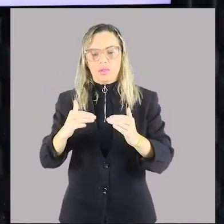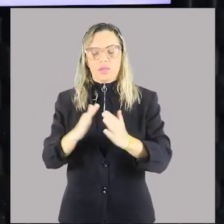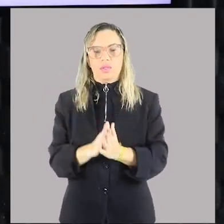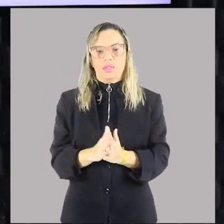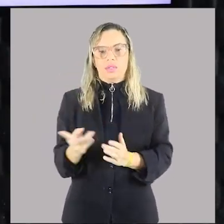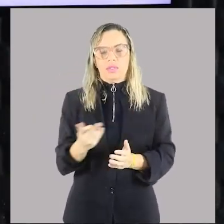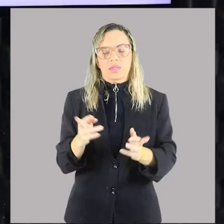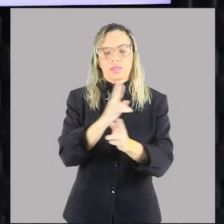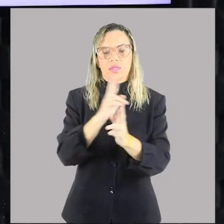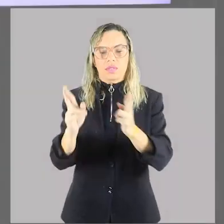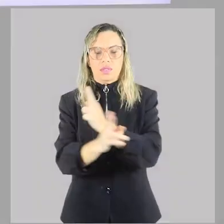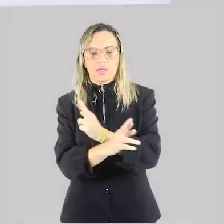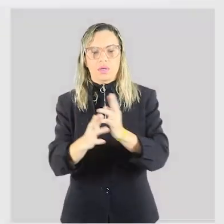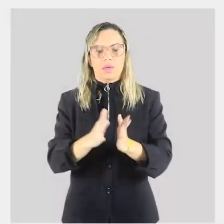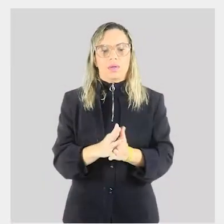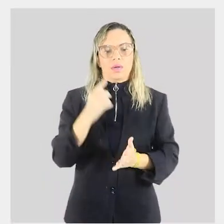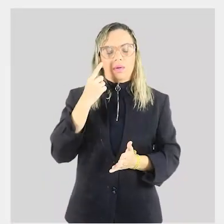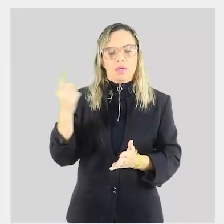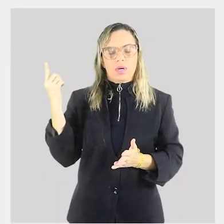administração pública indireta.